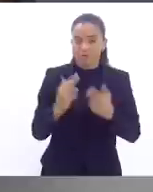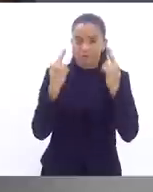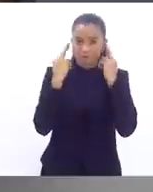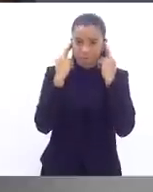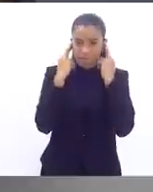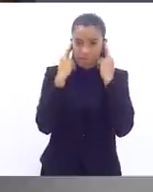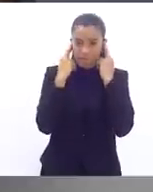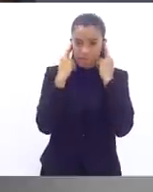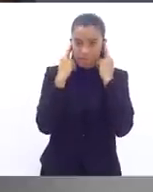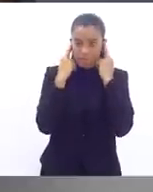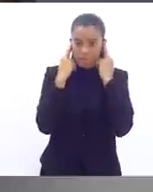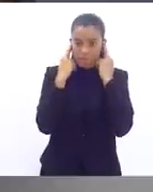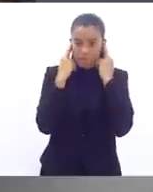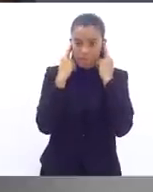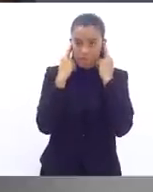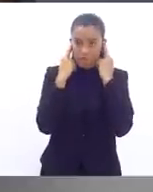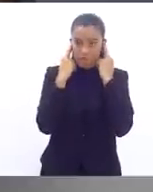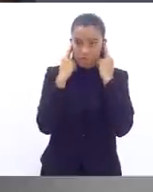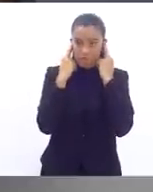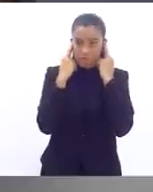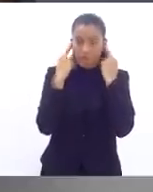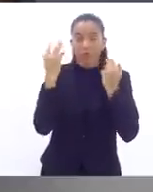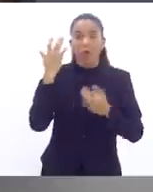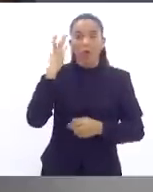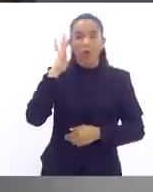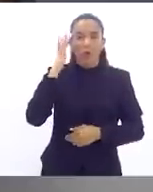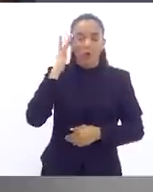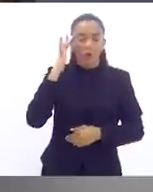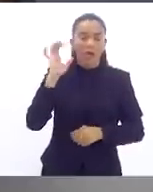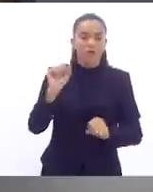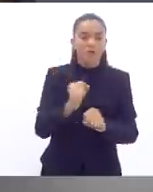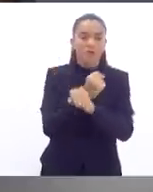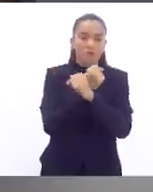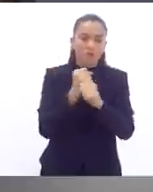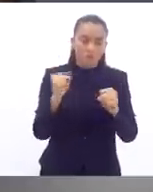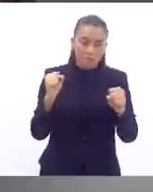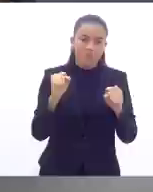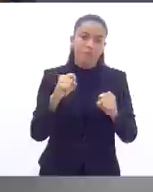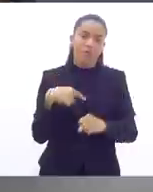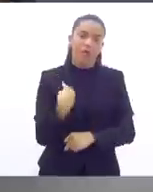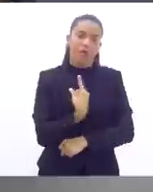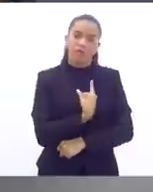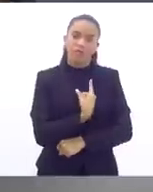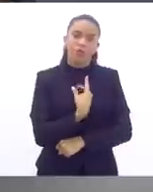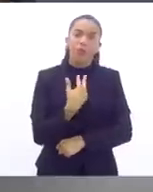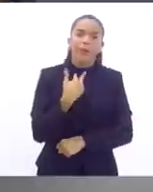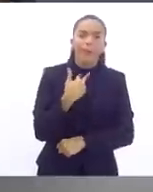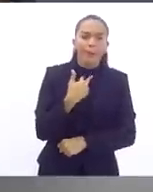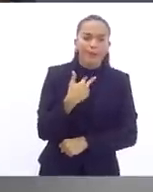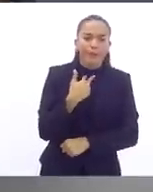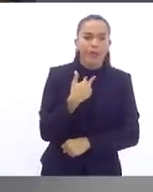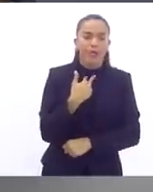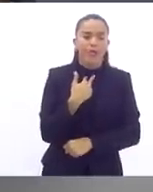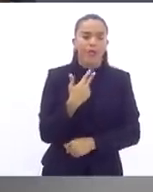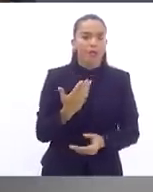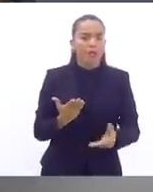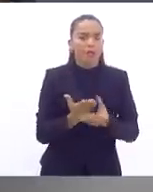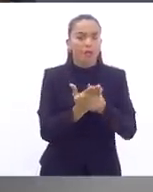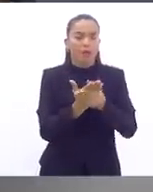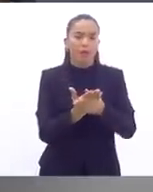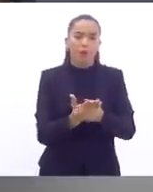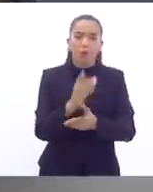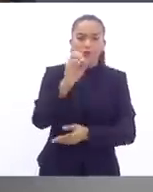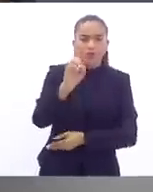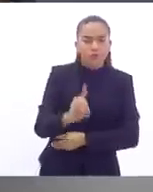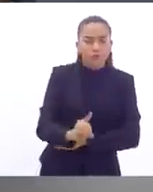eu acho um absurdo a gente não poder peticionar mão direito a mesma coisa